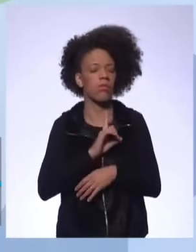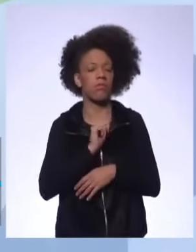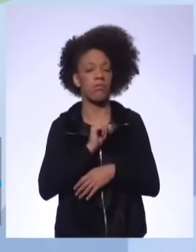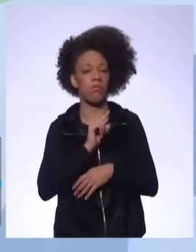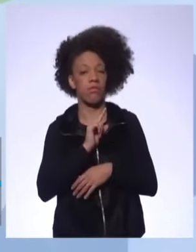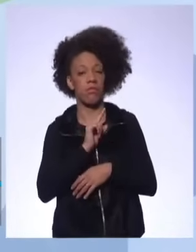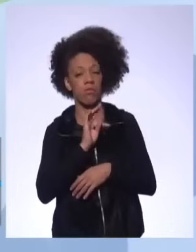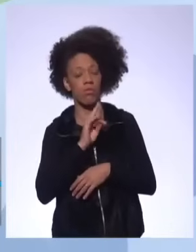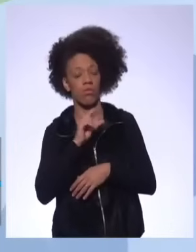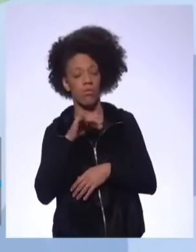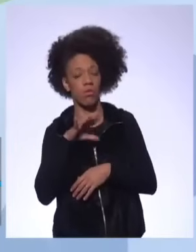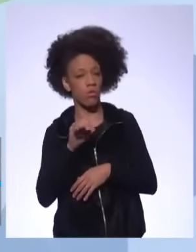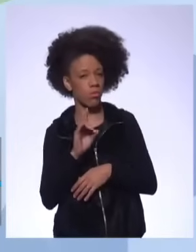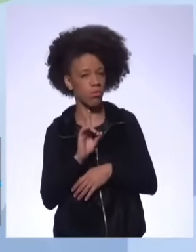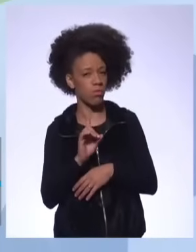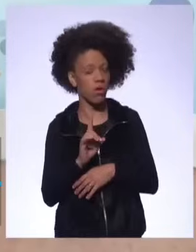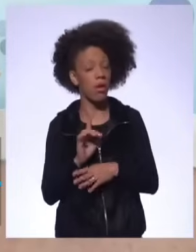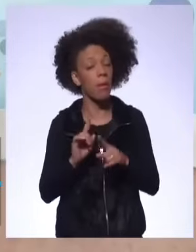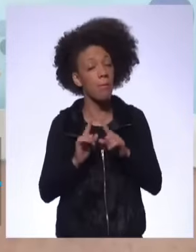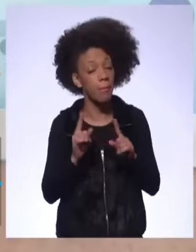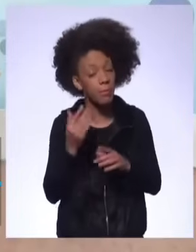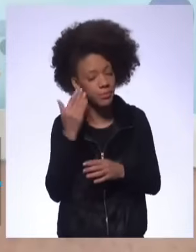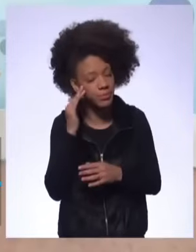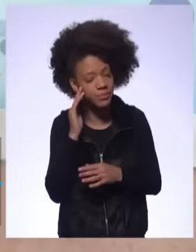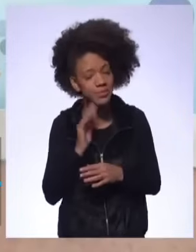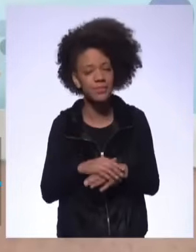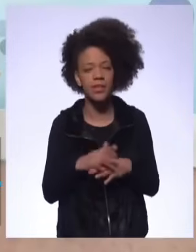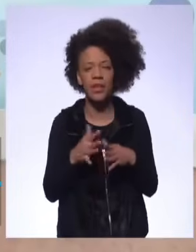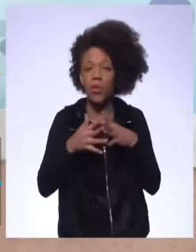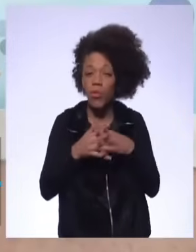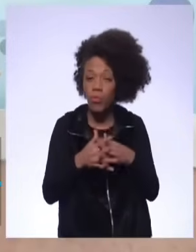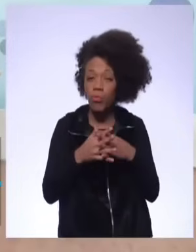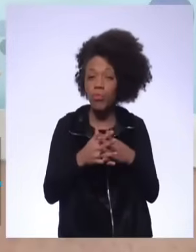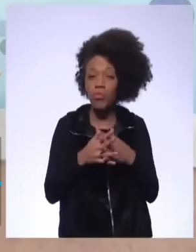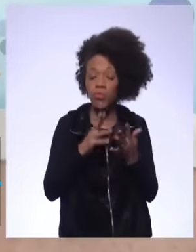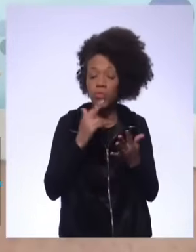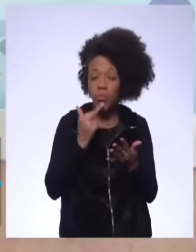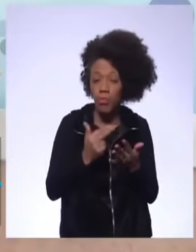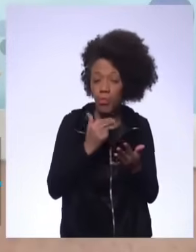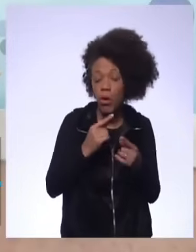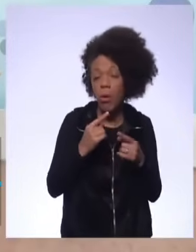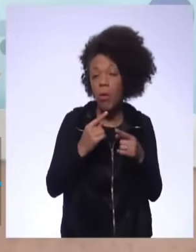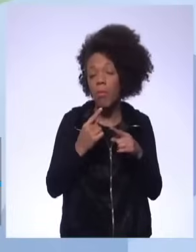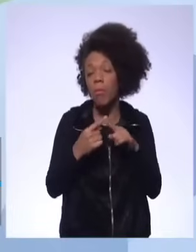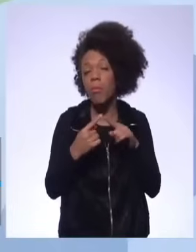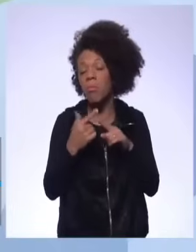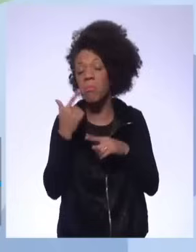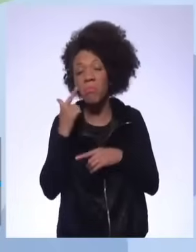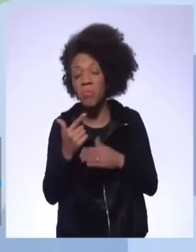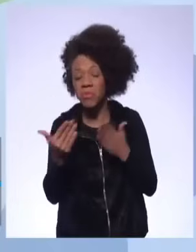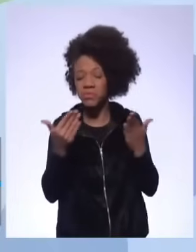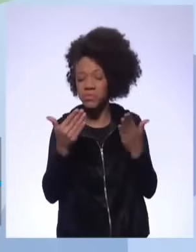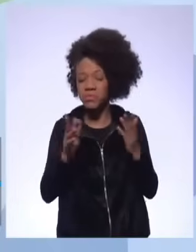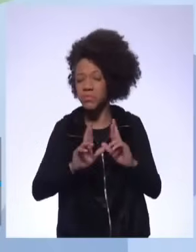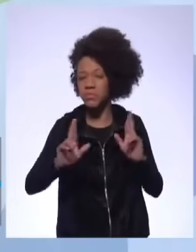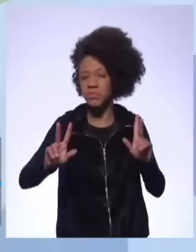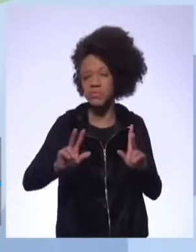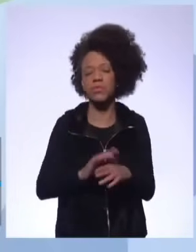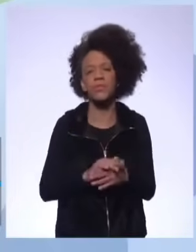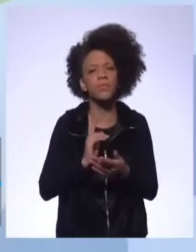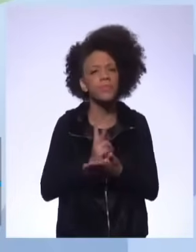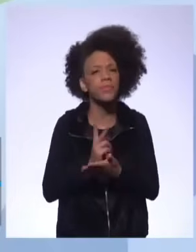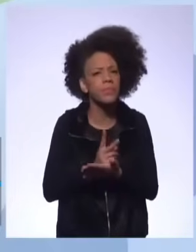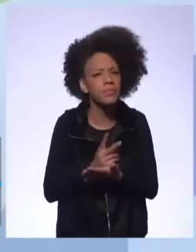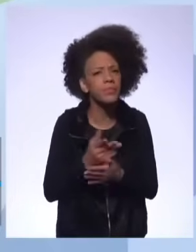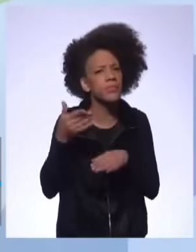você quis dizer, né, professor Joel? Exatamente, Que perfeito. confunde, quer dizer, ele confunde as cores porque ele não consegue diferenciar. Está certíssimo. Sempre que você puder